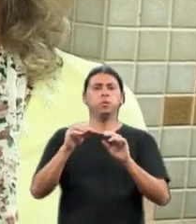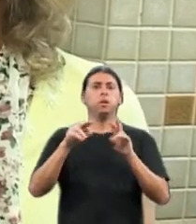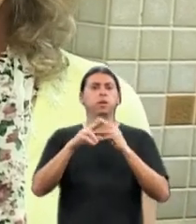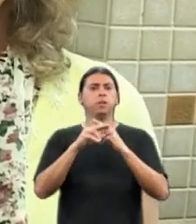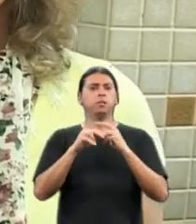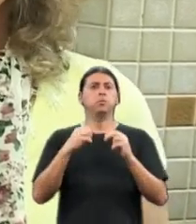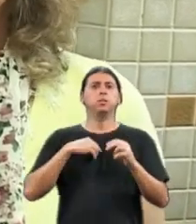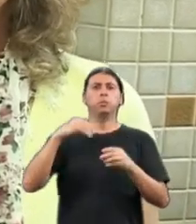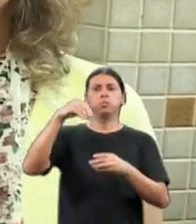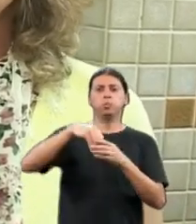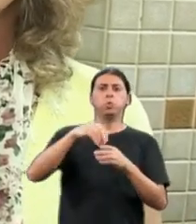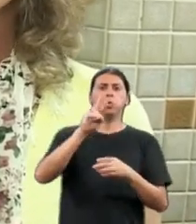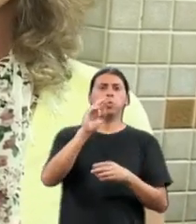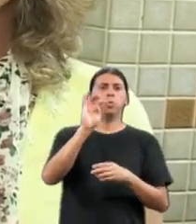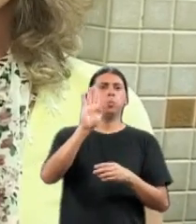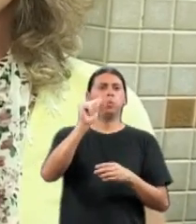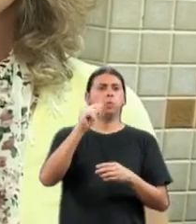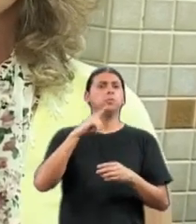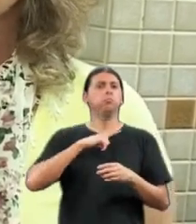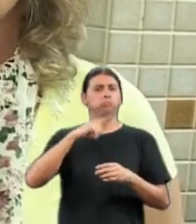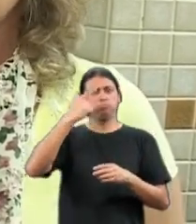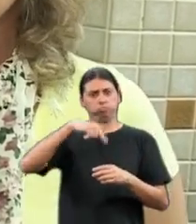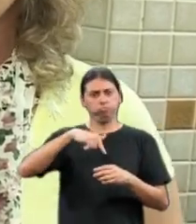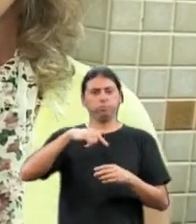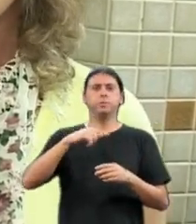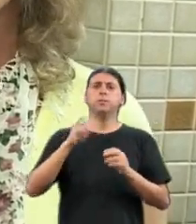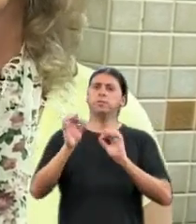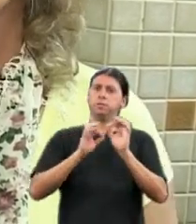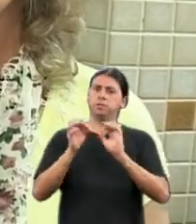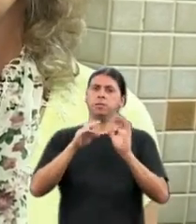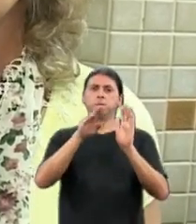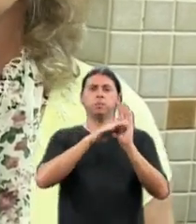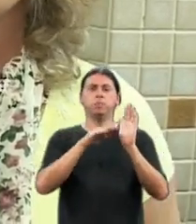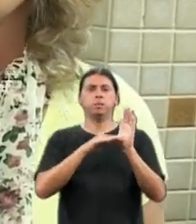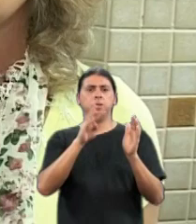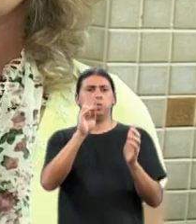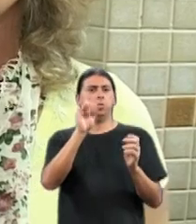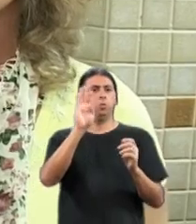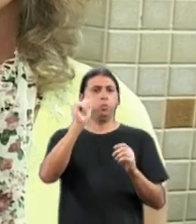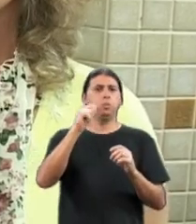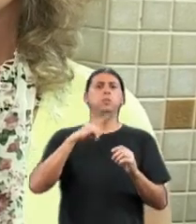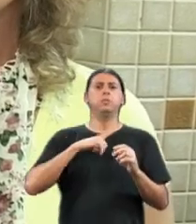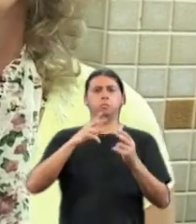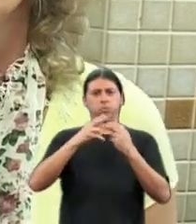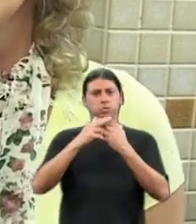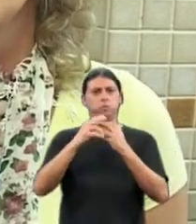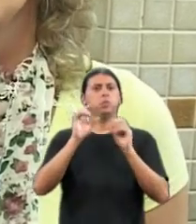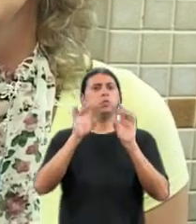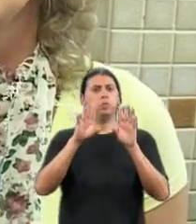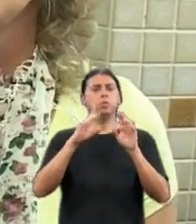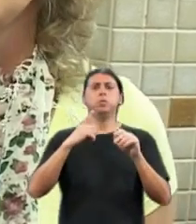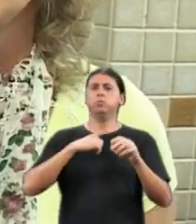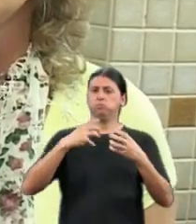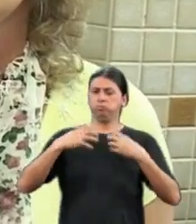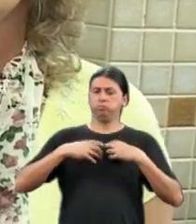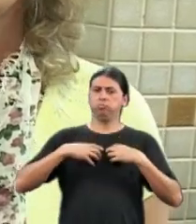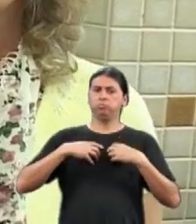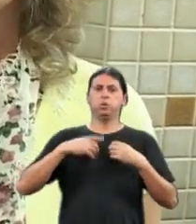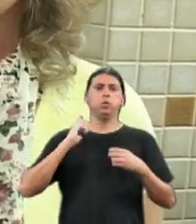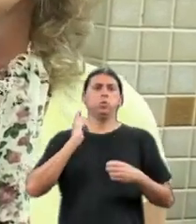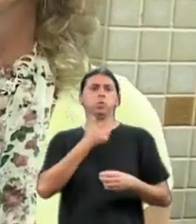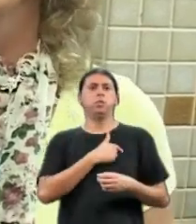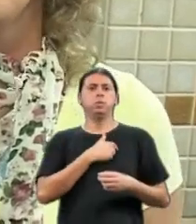no robô. E aí a gente conseguiu fazer um programa para o robô que ele conseguisse mexer só as asas. Então foi uma maneira da gente